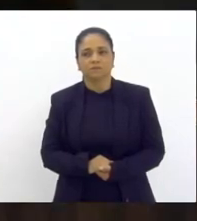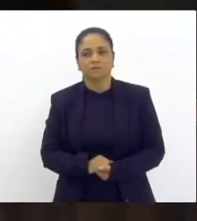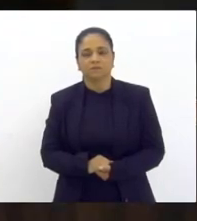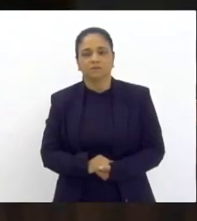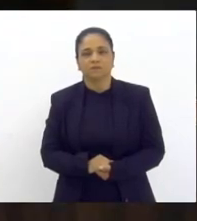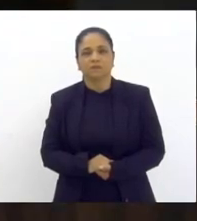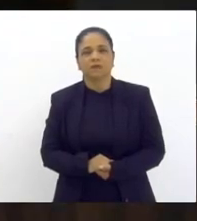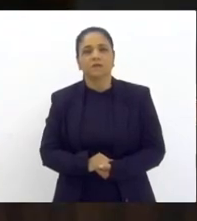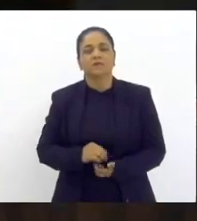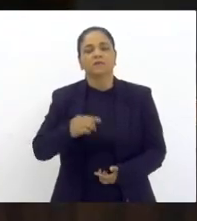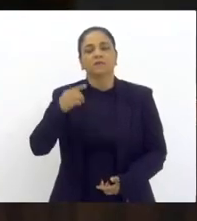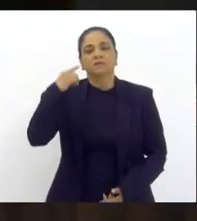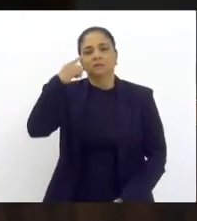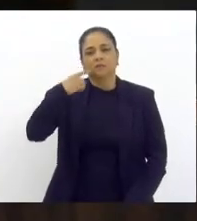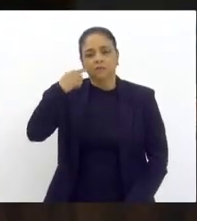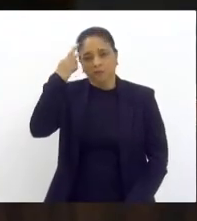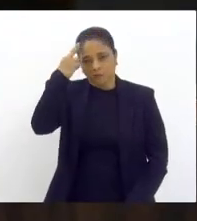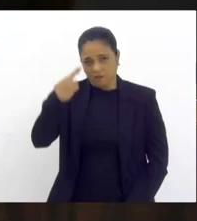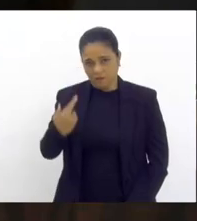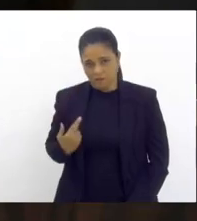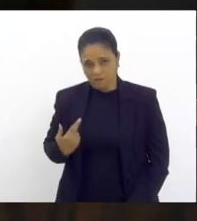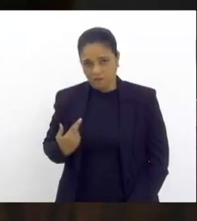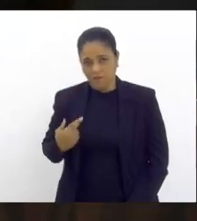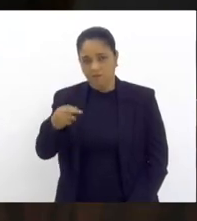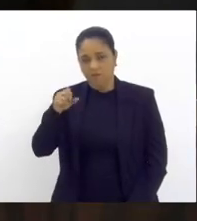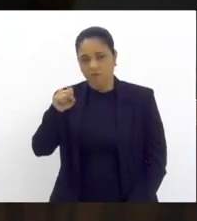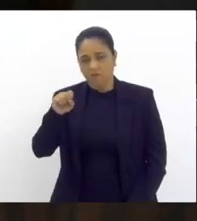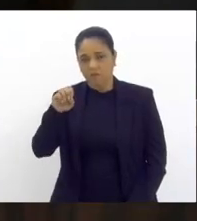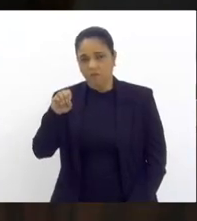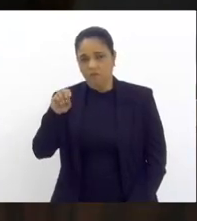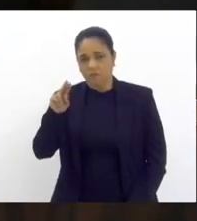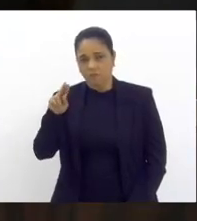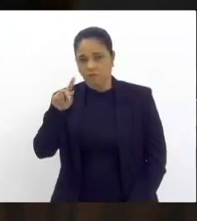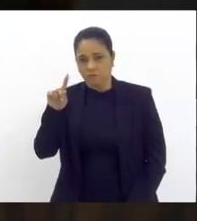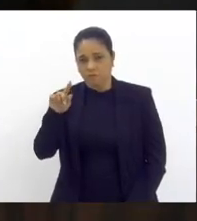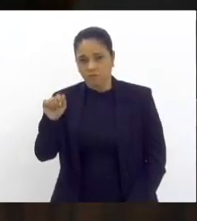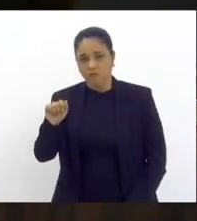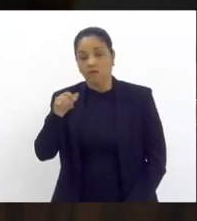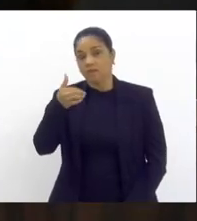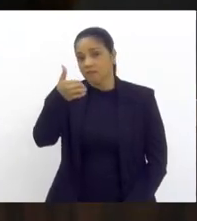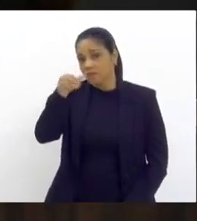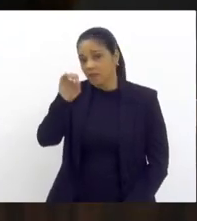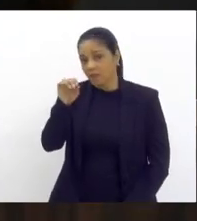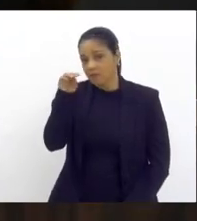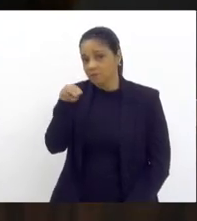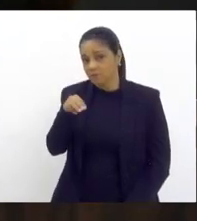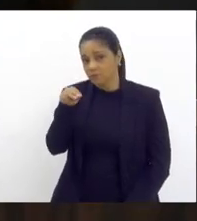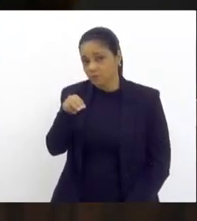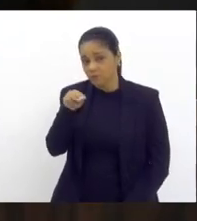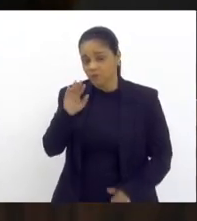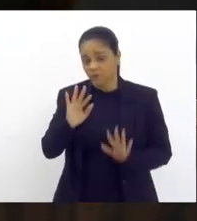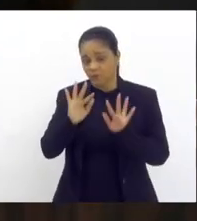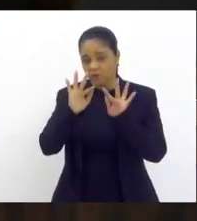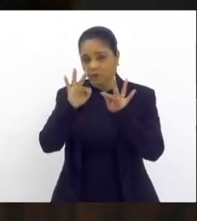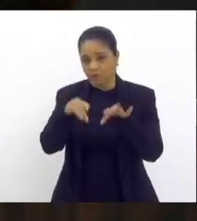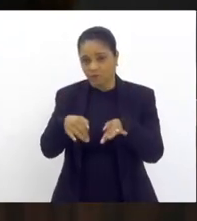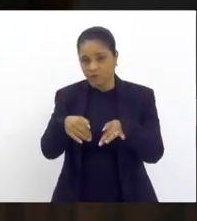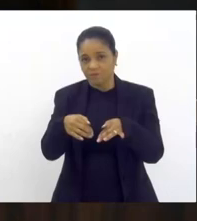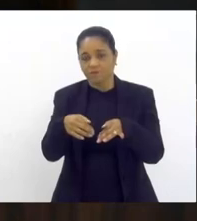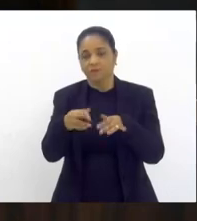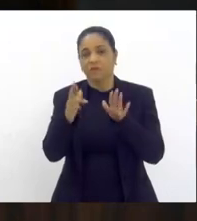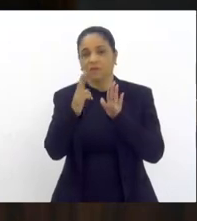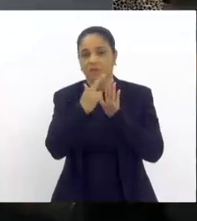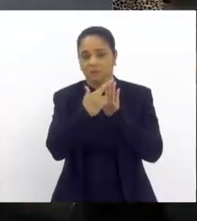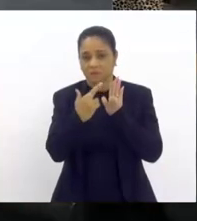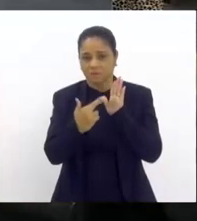Deputada Renata Souza, a senhora tem 10 minutos no expediente final, segundo o regimento.